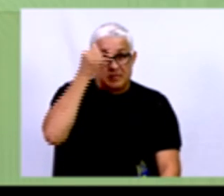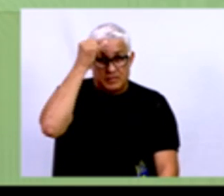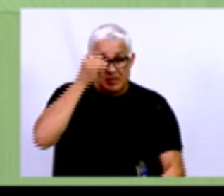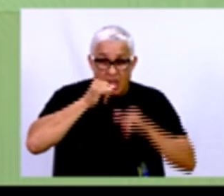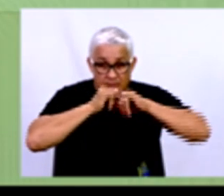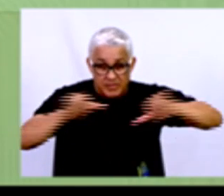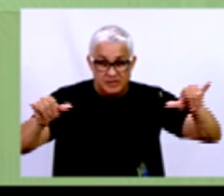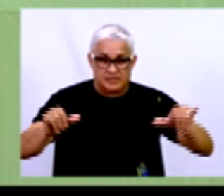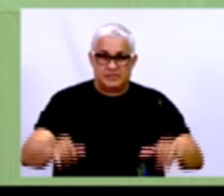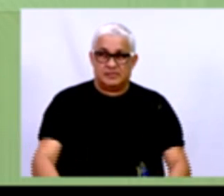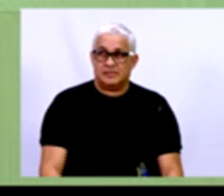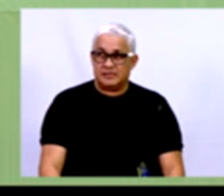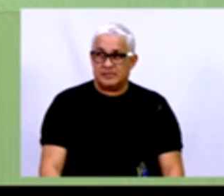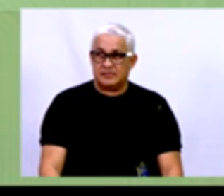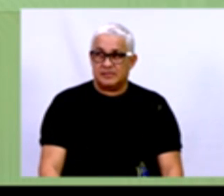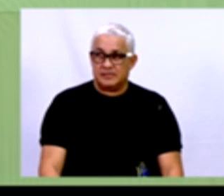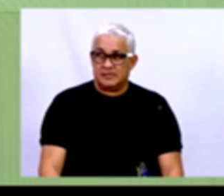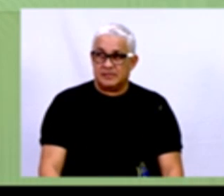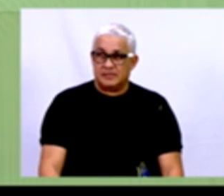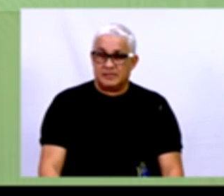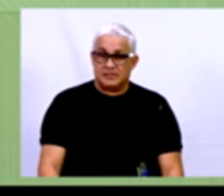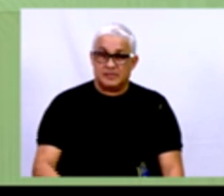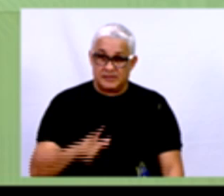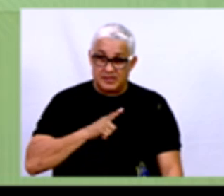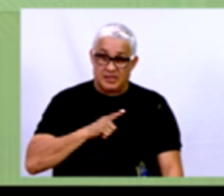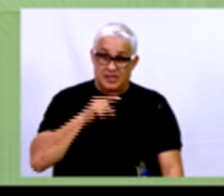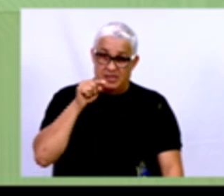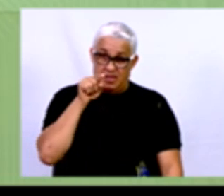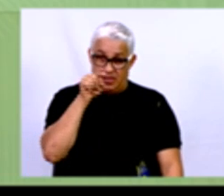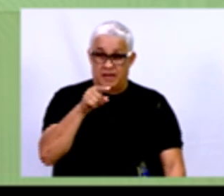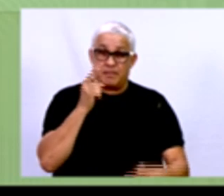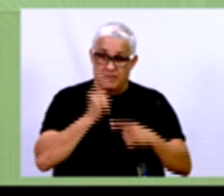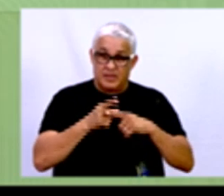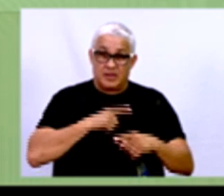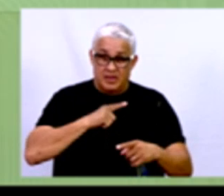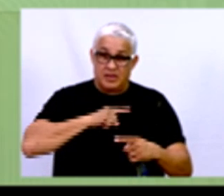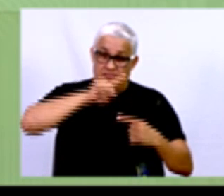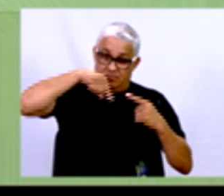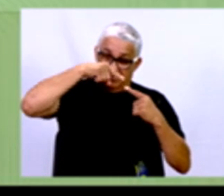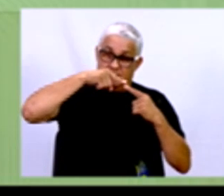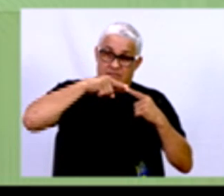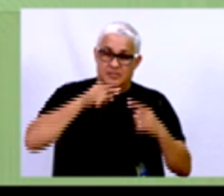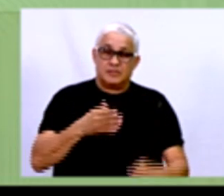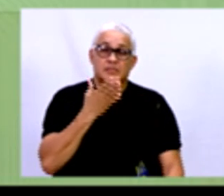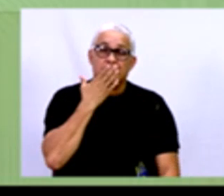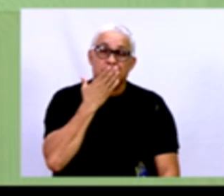aviso. Está aqui porque tem uma finalidade. Então, qual é